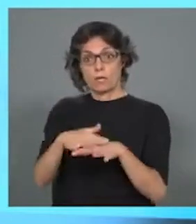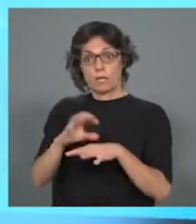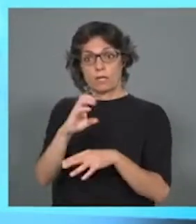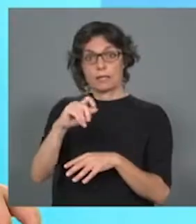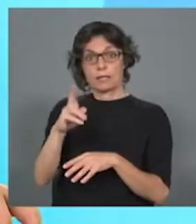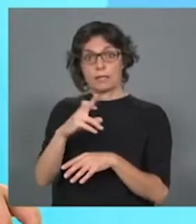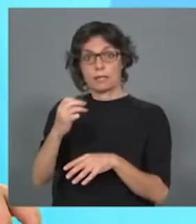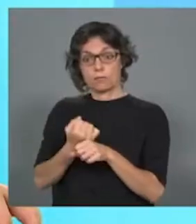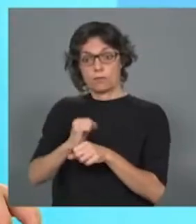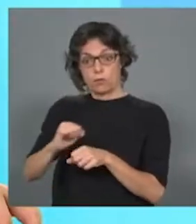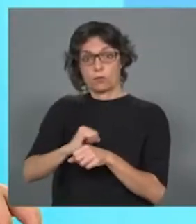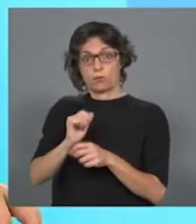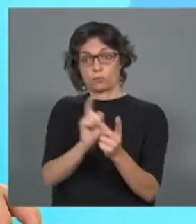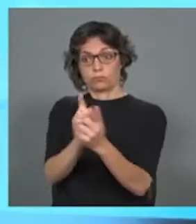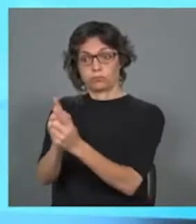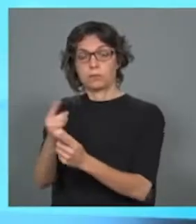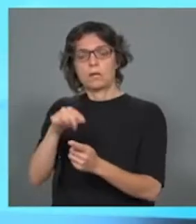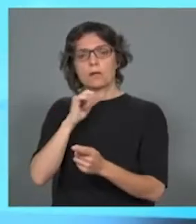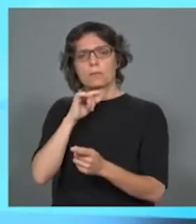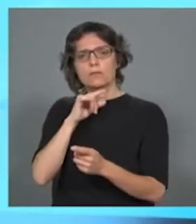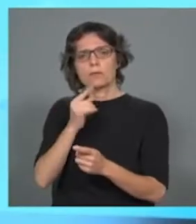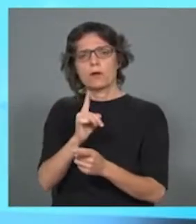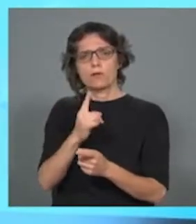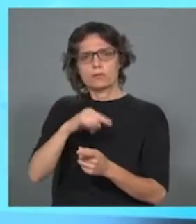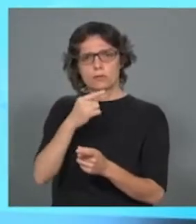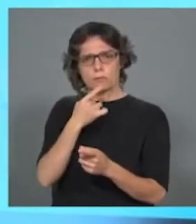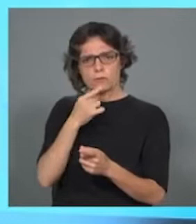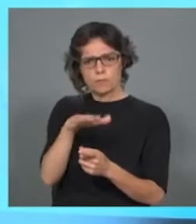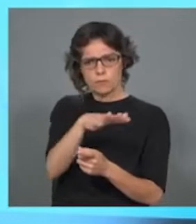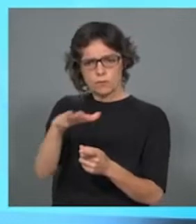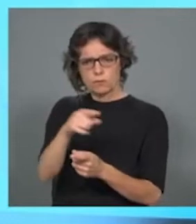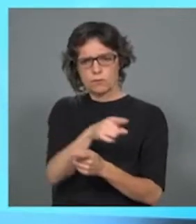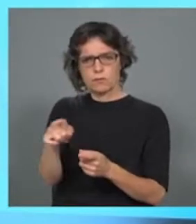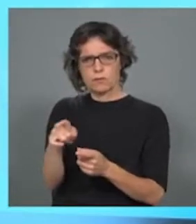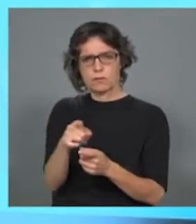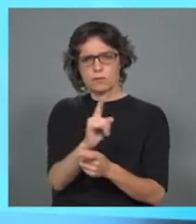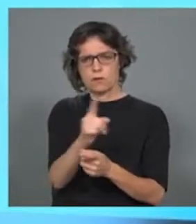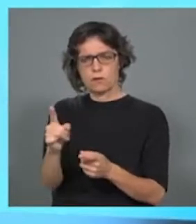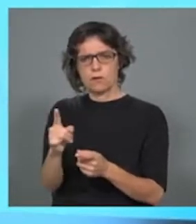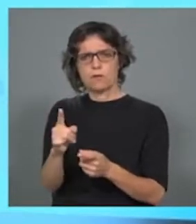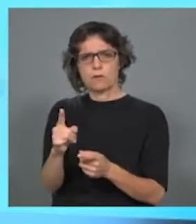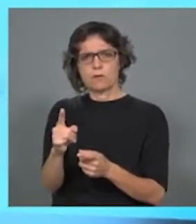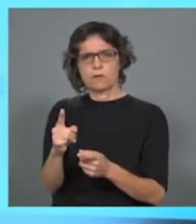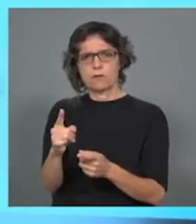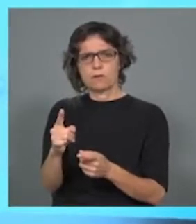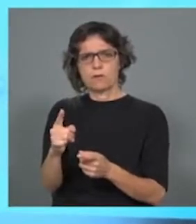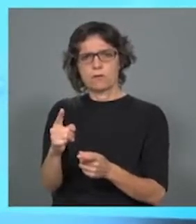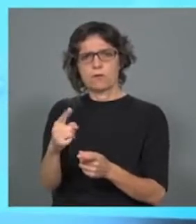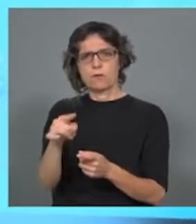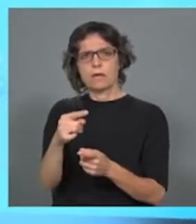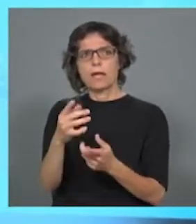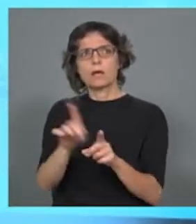terreno, permite que nós possamos aperceber-nos dessa situação, quase fazendo